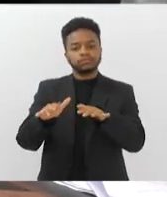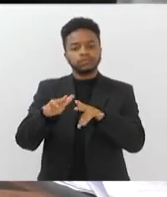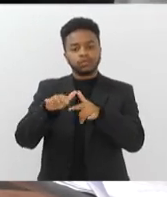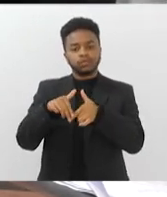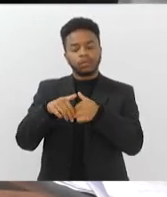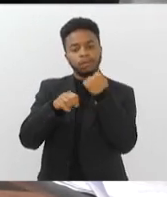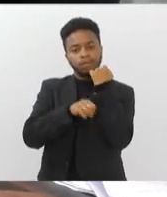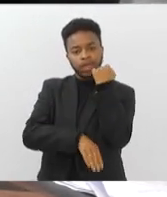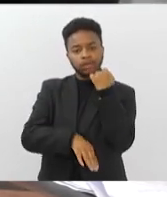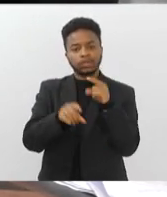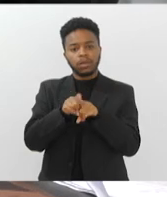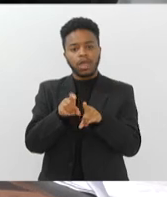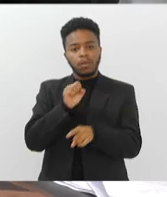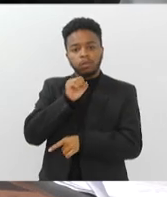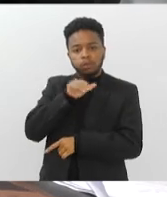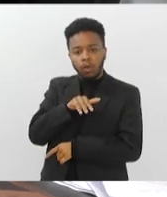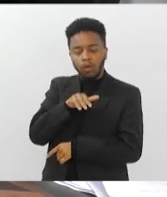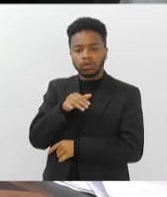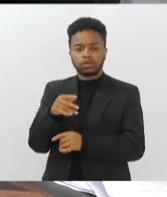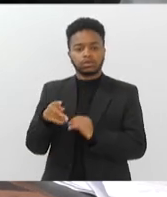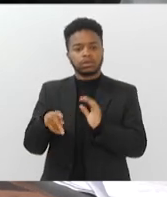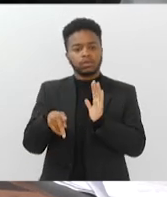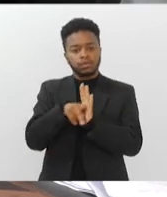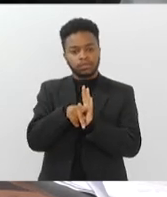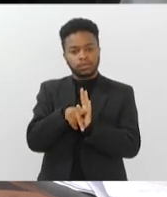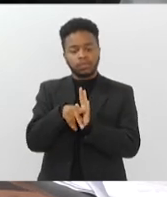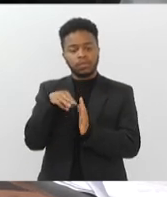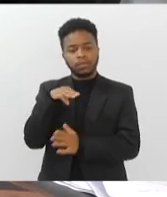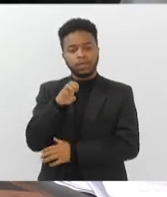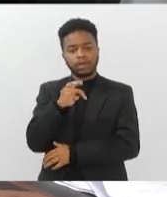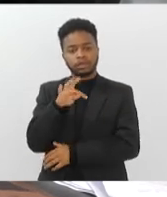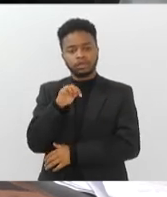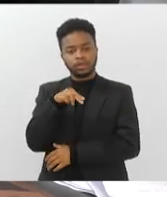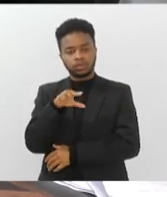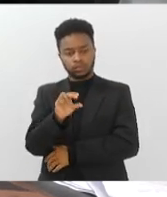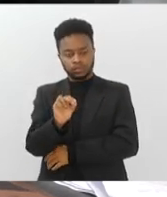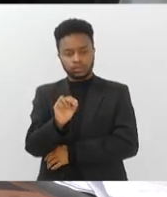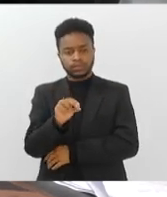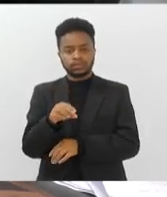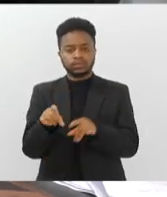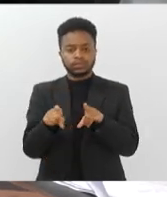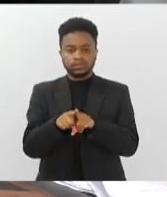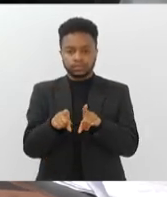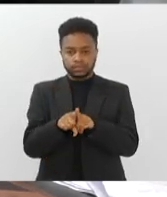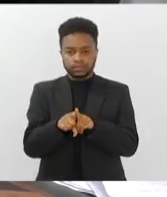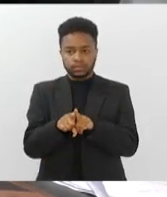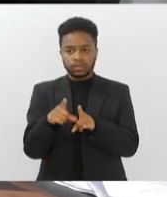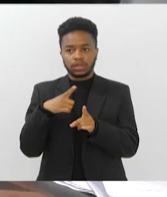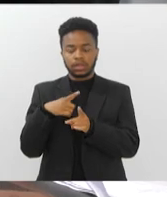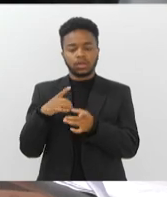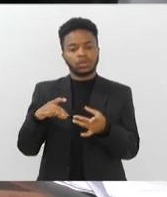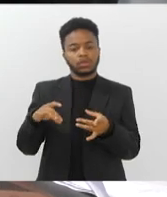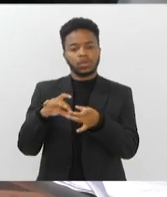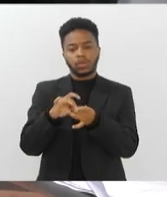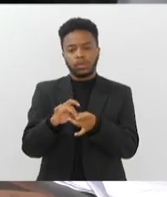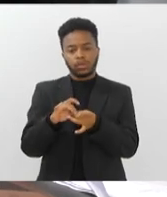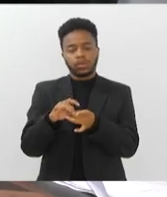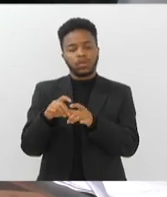puns e arrotos, né, do metano, né? E, além disso, a combinação